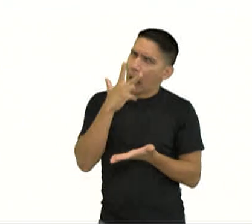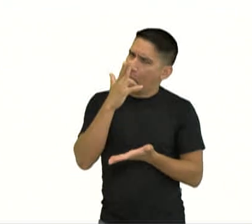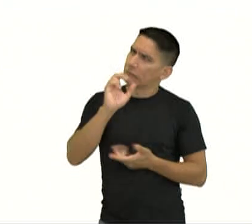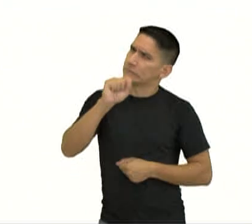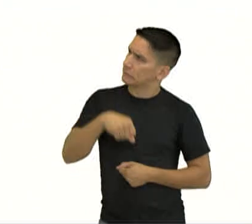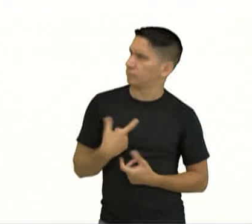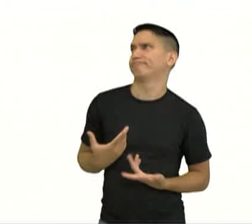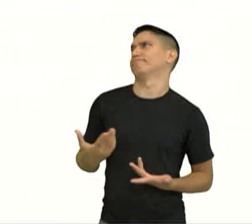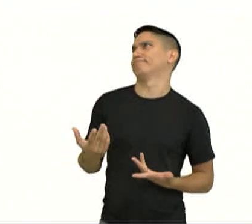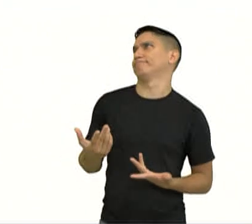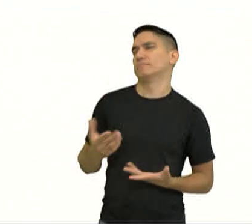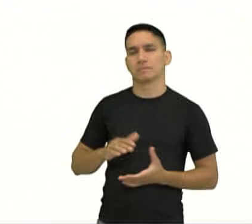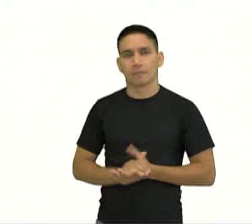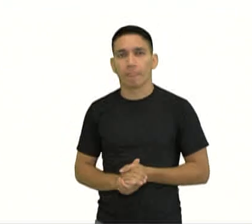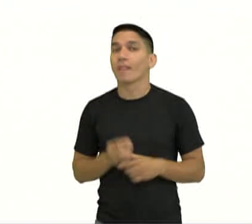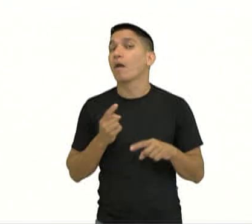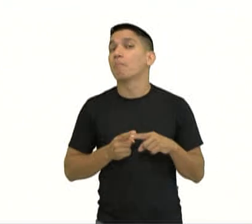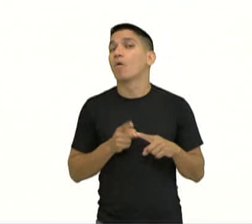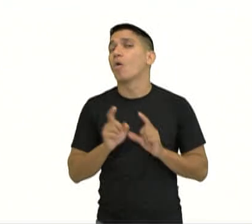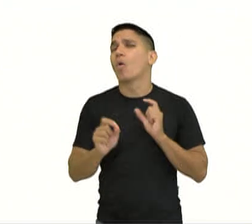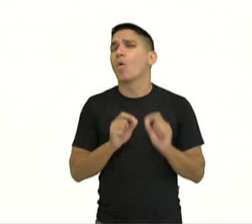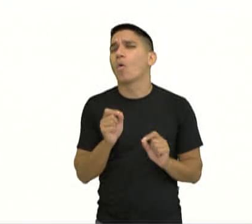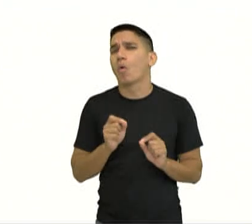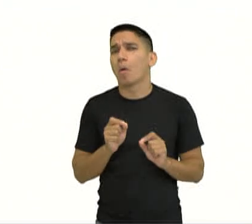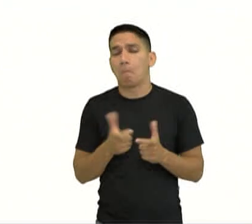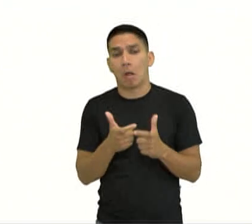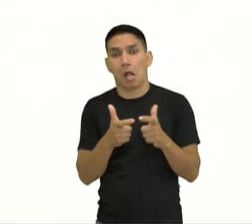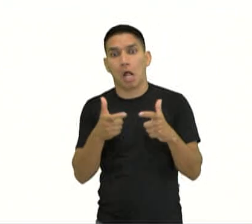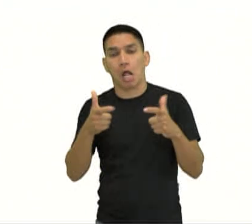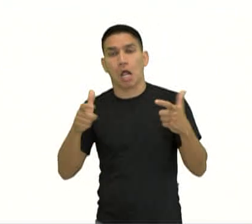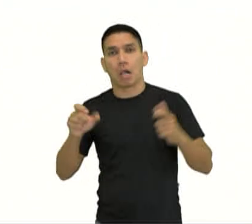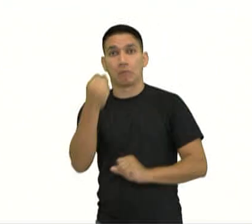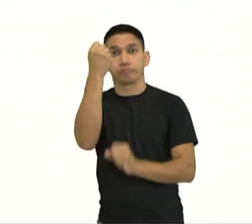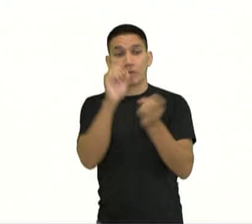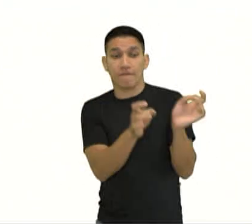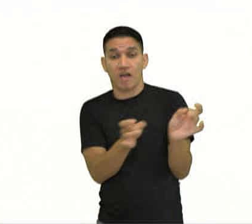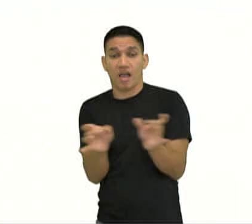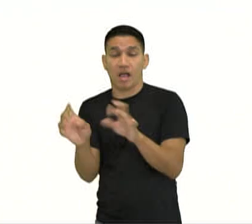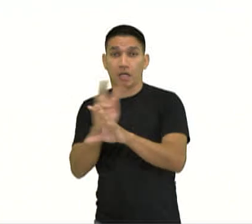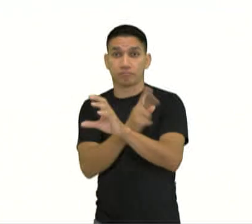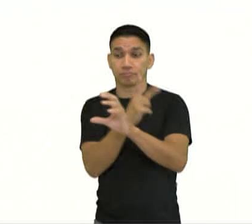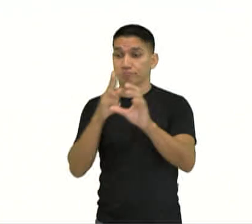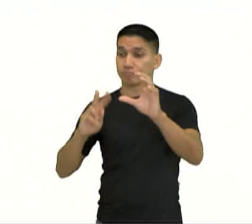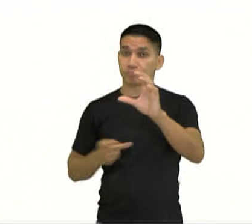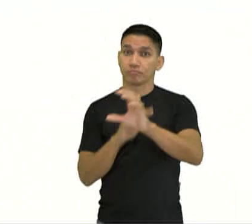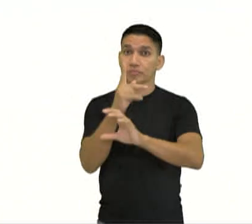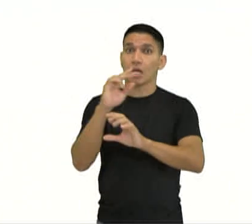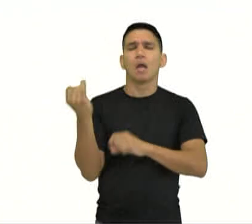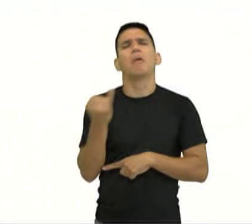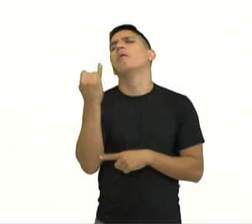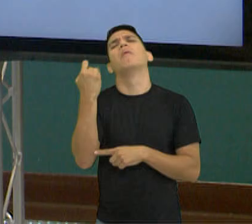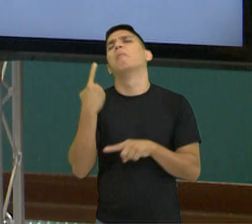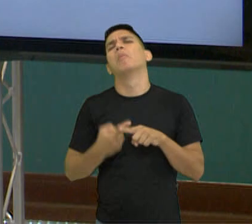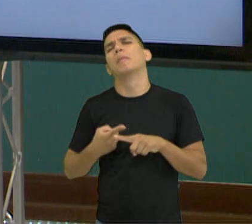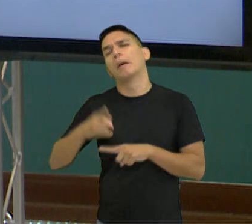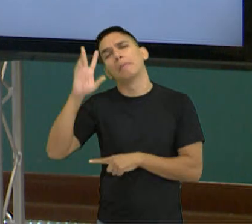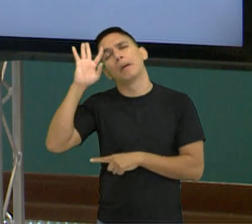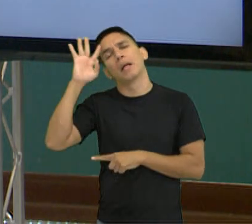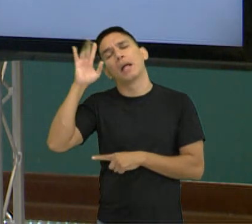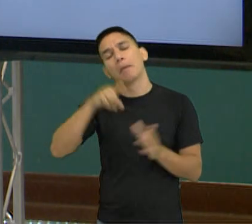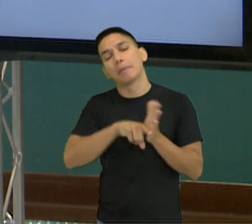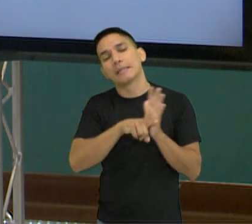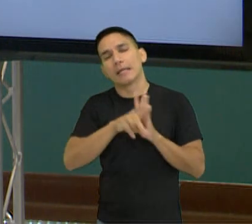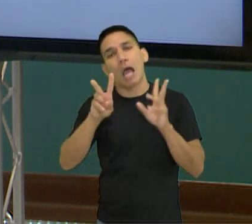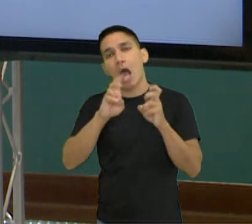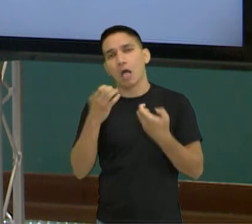professor? Por que o crescimento do mercado de hidrocarbonetos é tão importante? Pense, pesquise sobre